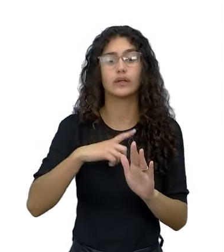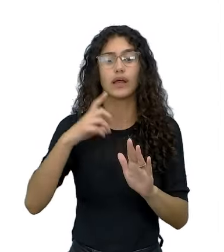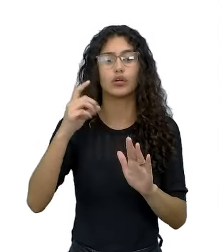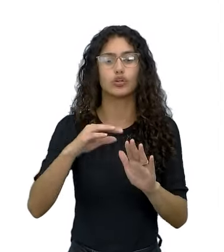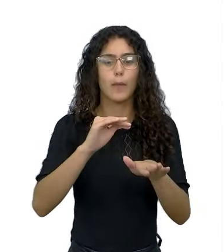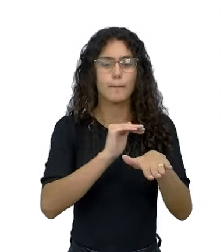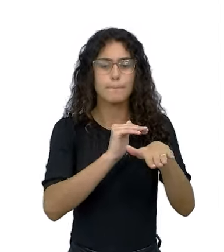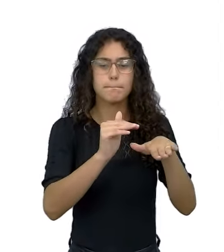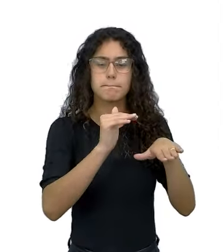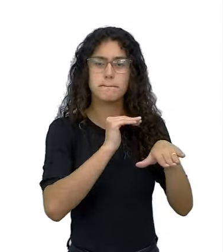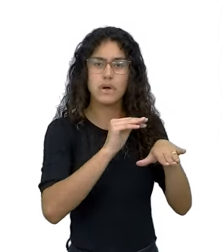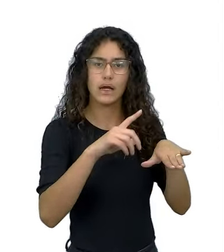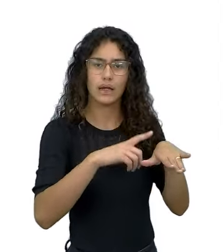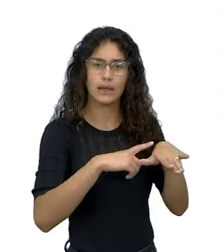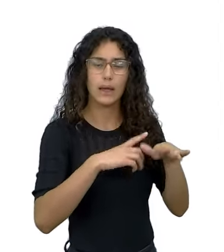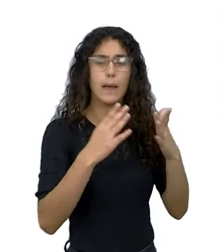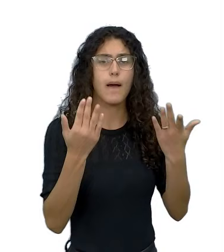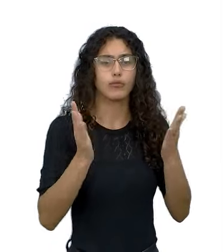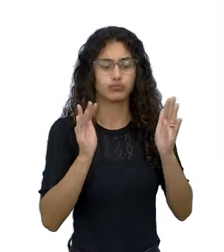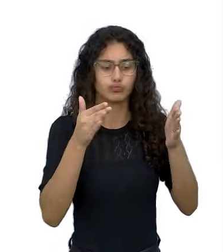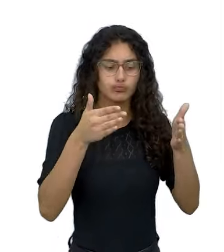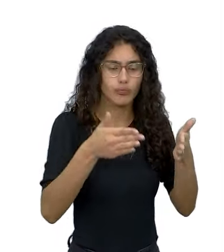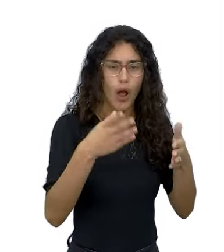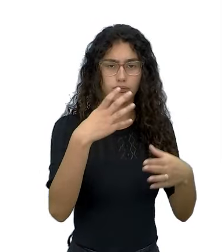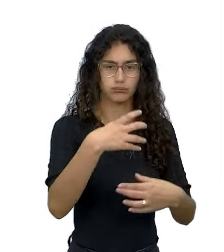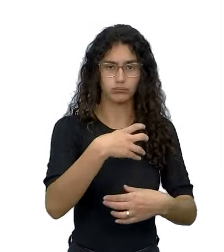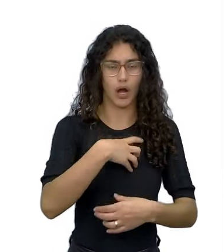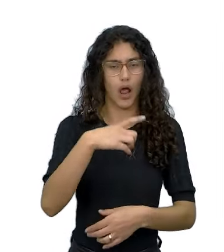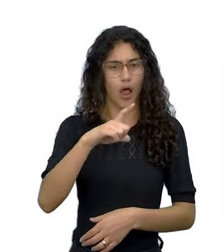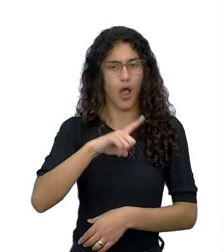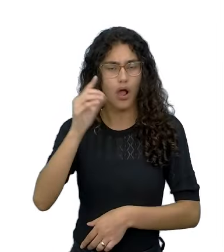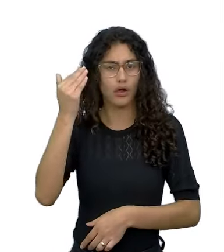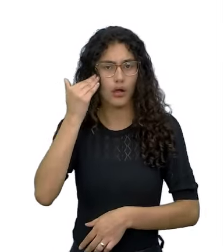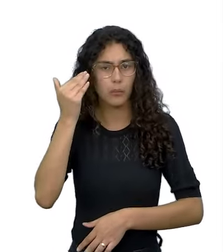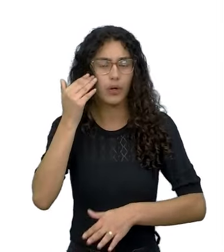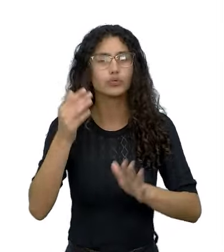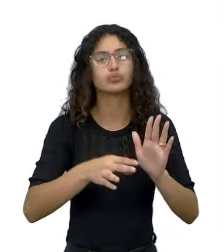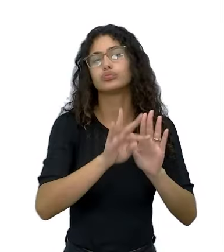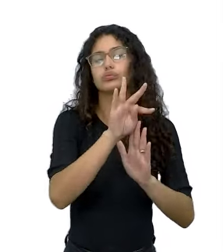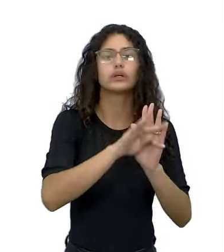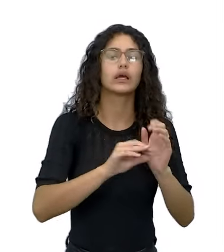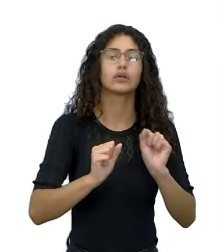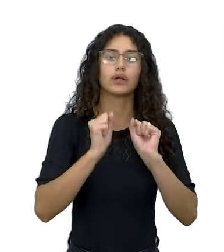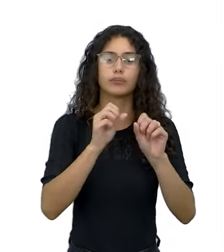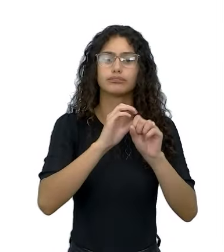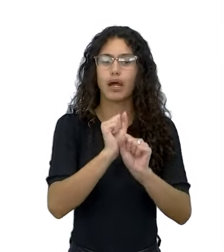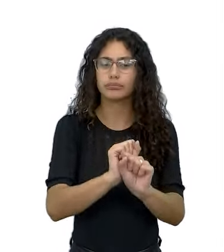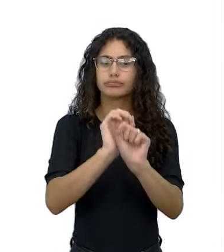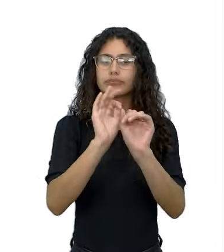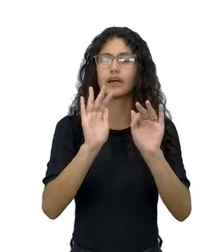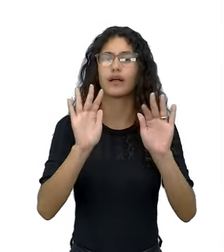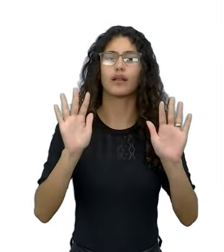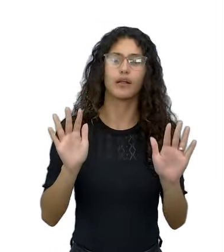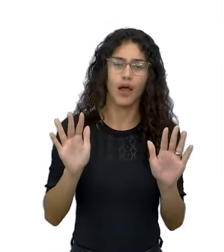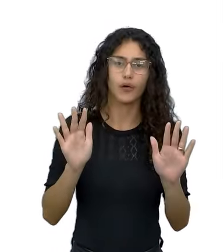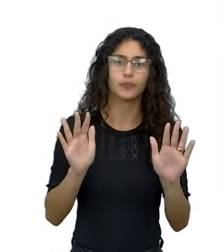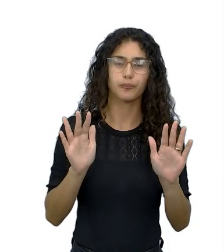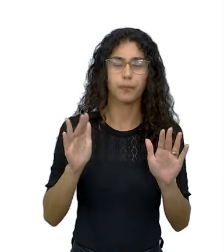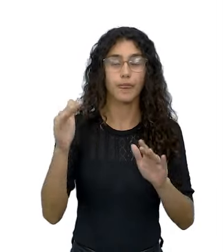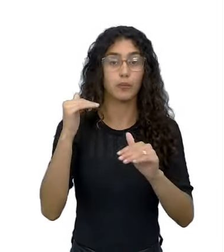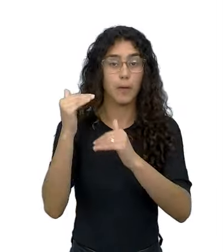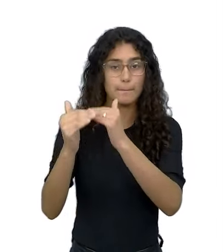superfície exposta, tá? Muitos sentidos, né, muita compreensão do texto, ele está implícito dentro dessa